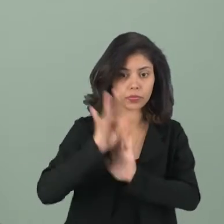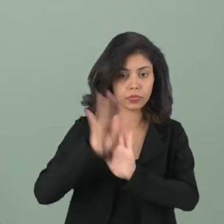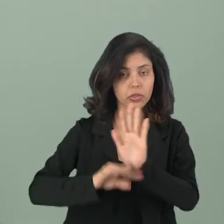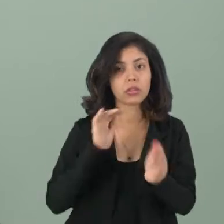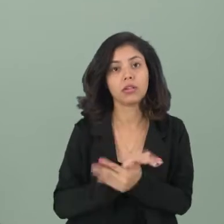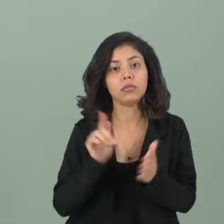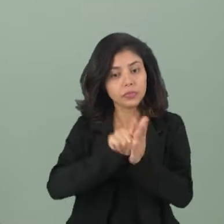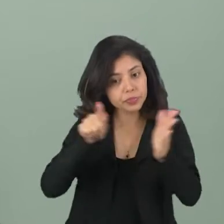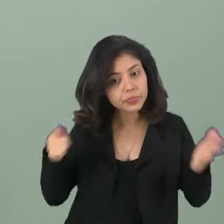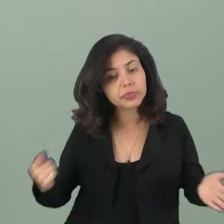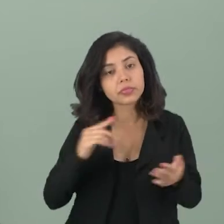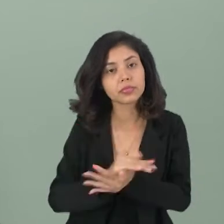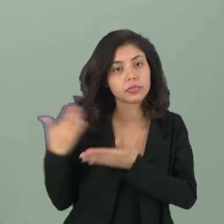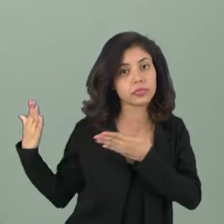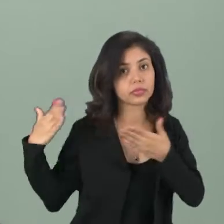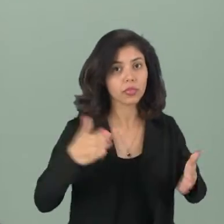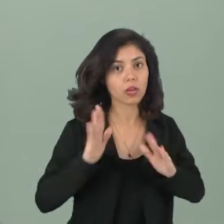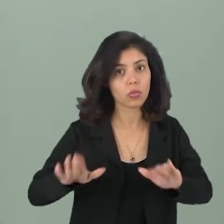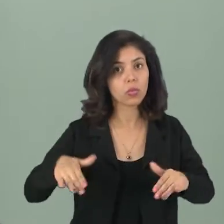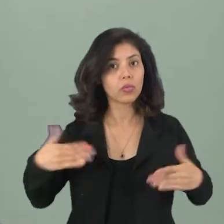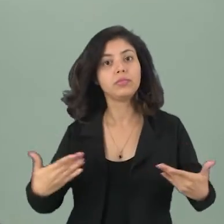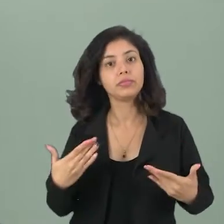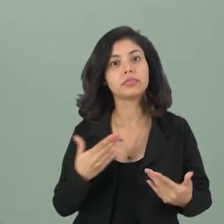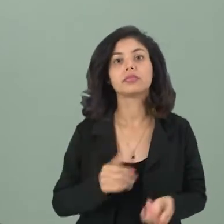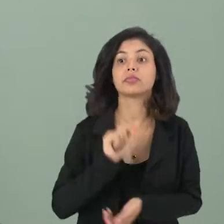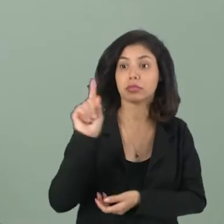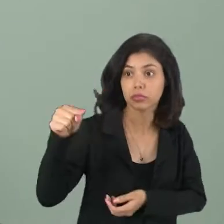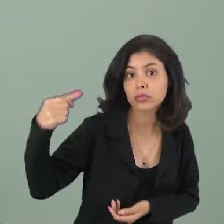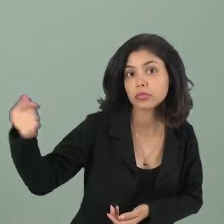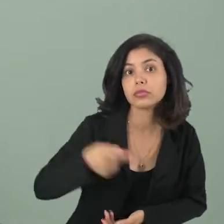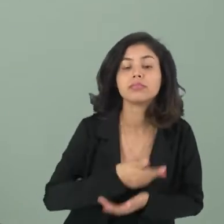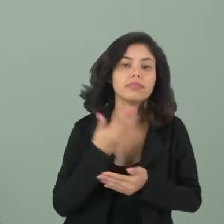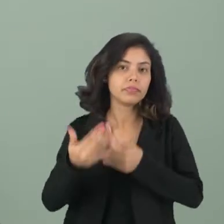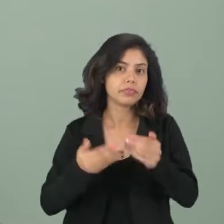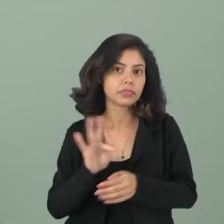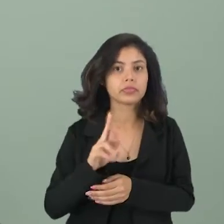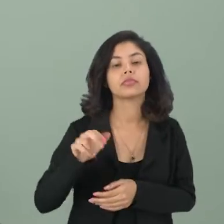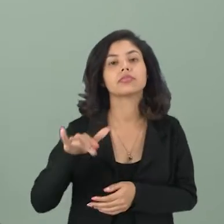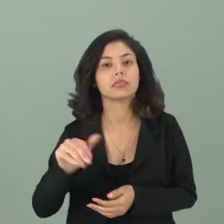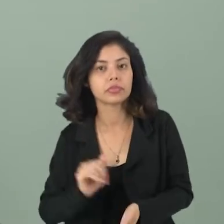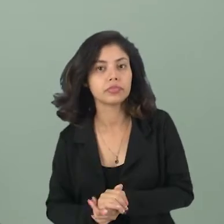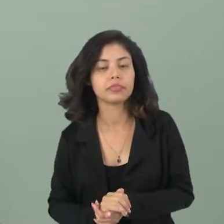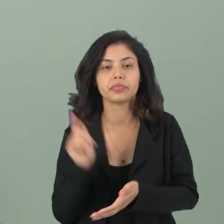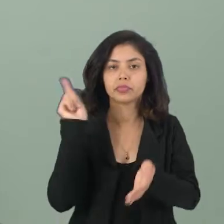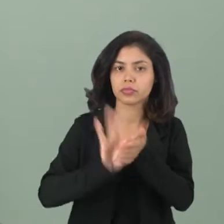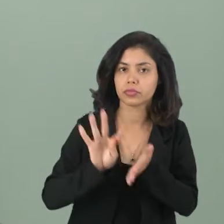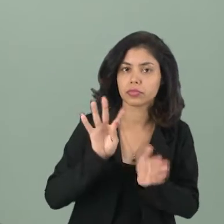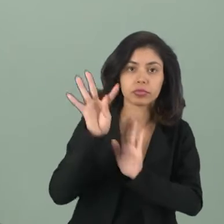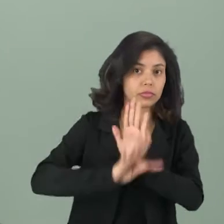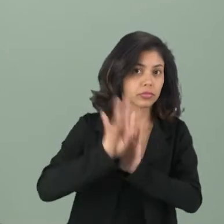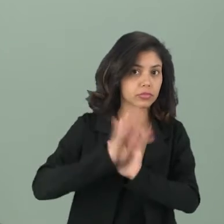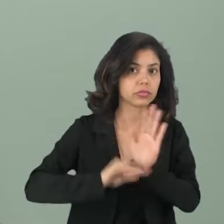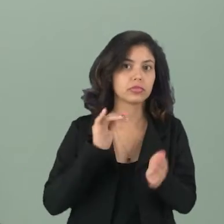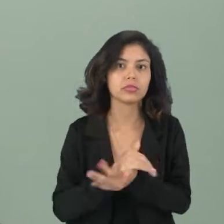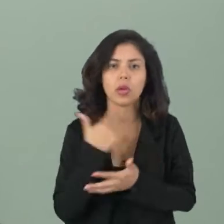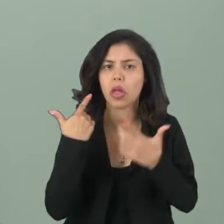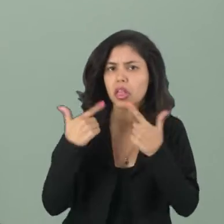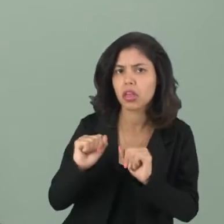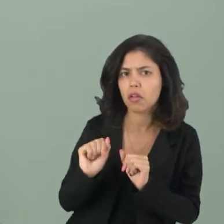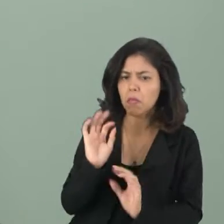jornalístico eu quero atingir que Publique e like se deseja informar tem um texto científico uma linguagem mais técnica